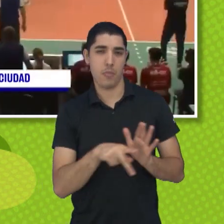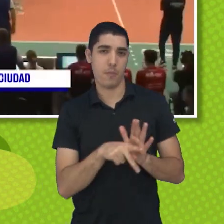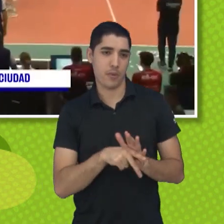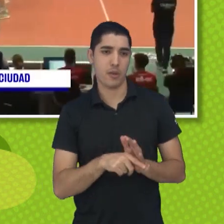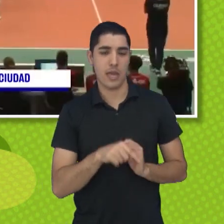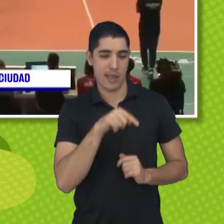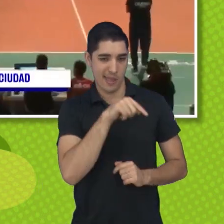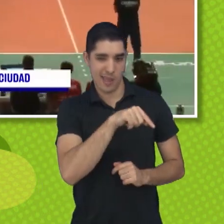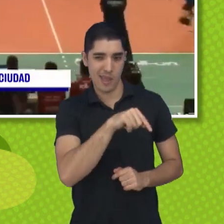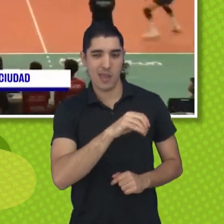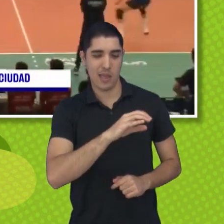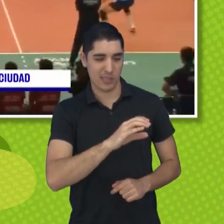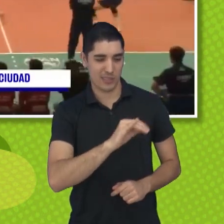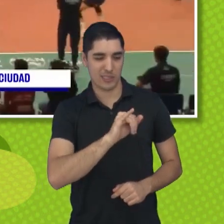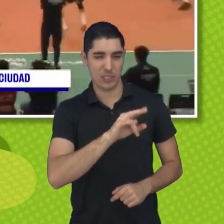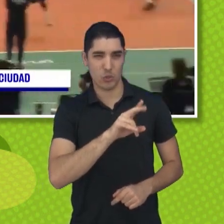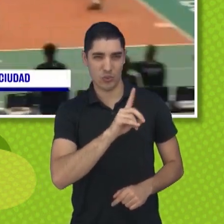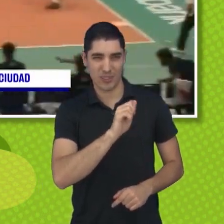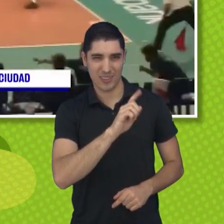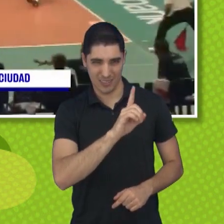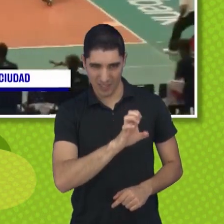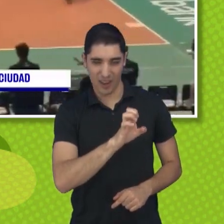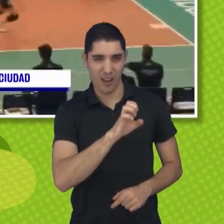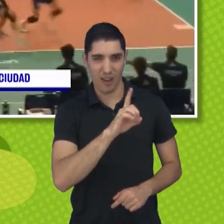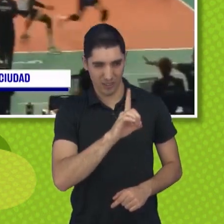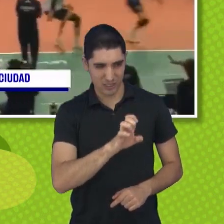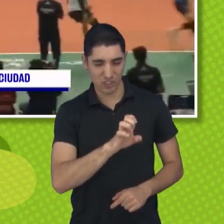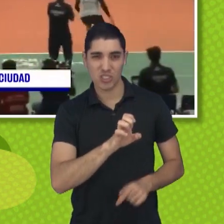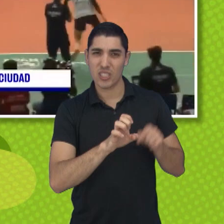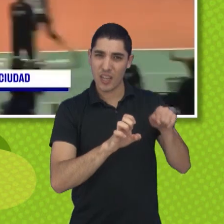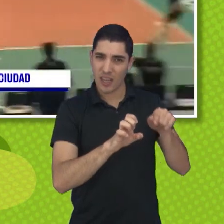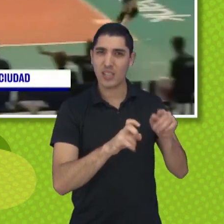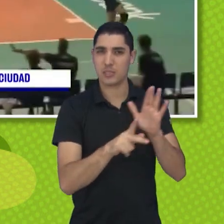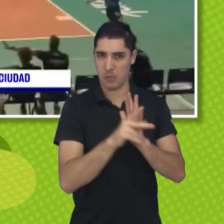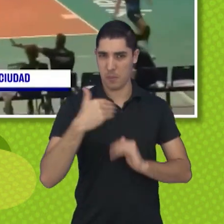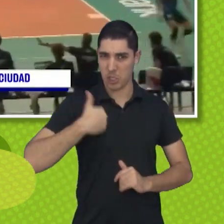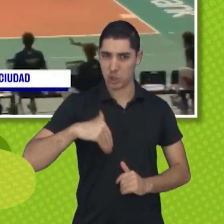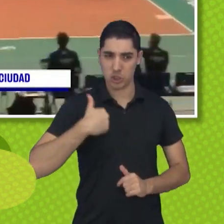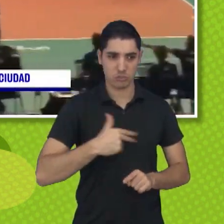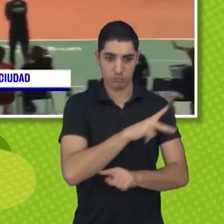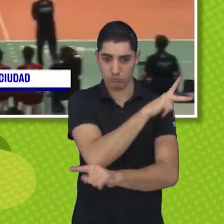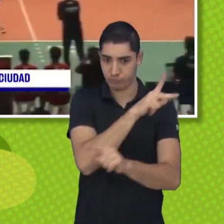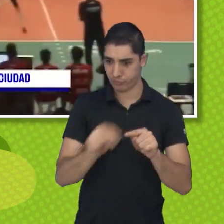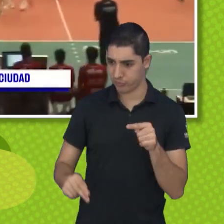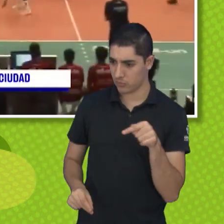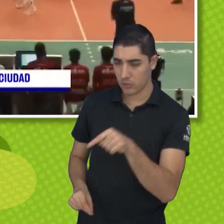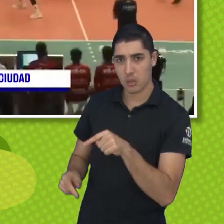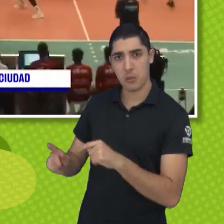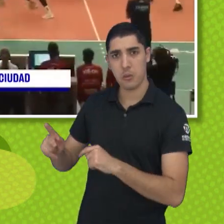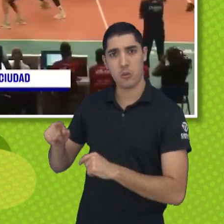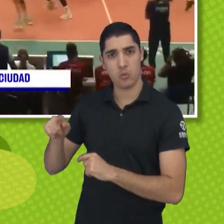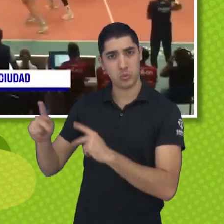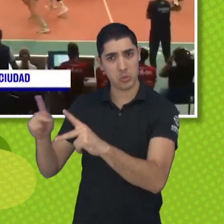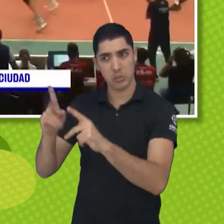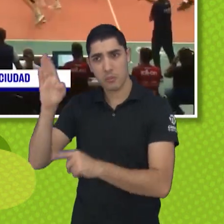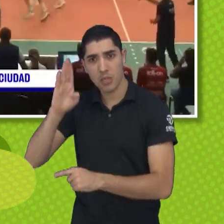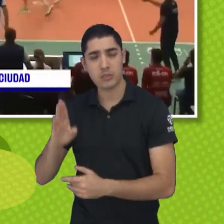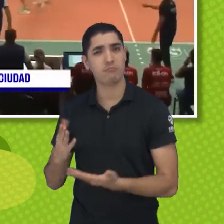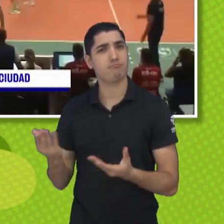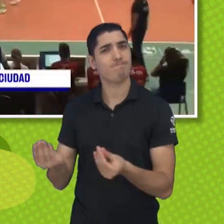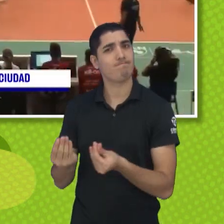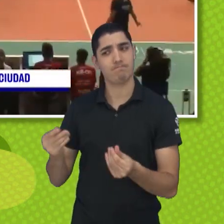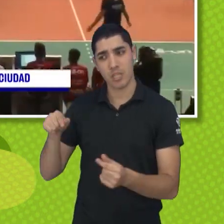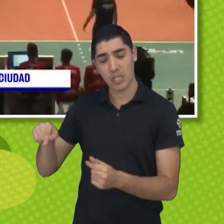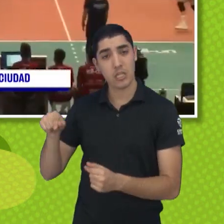Mas eu acho que, se tratando de vôlei brasileiro, e no nível da Superliga, o São José poderia ter